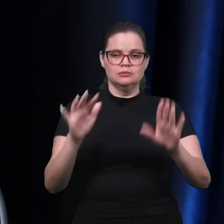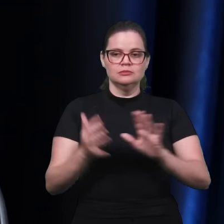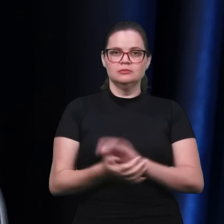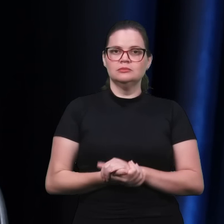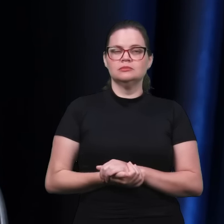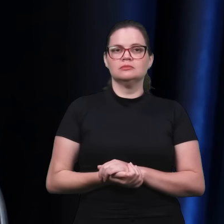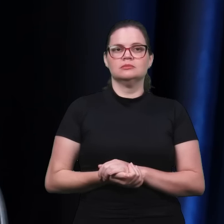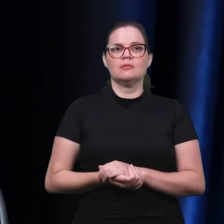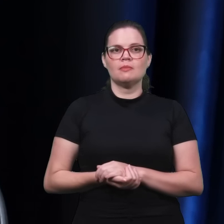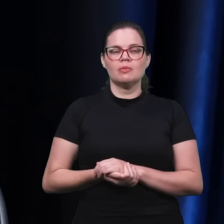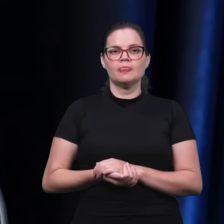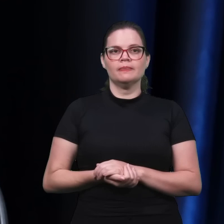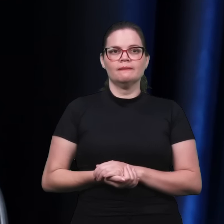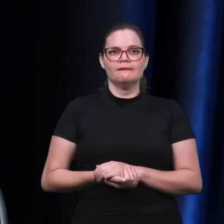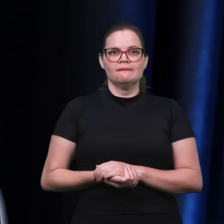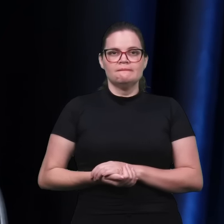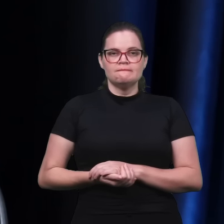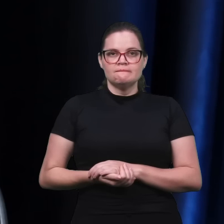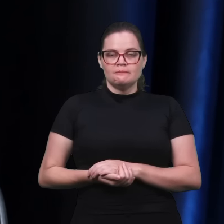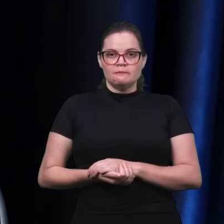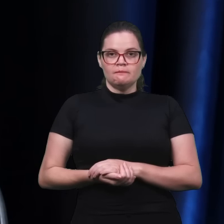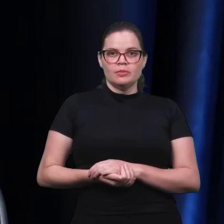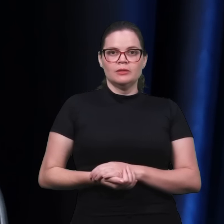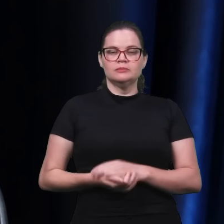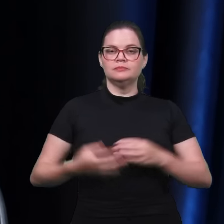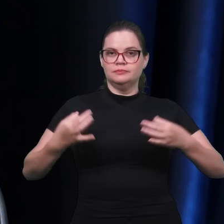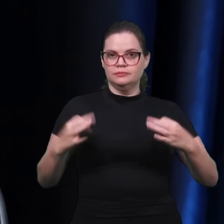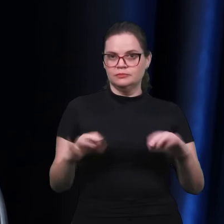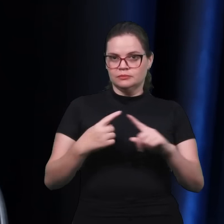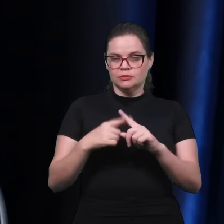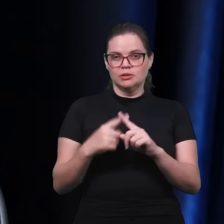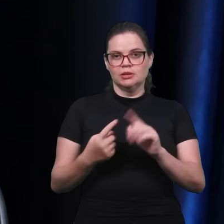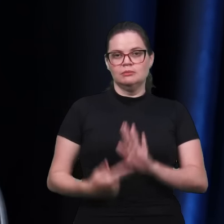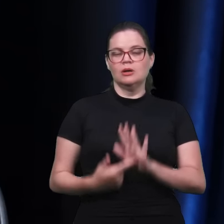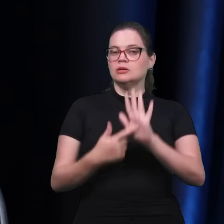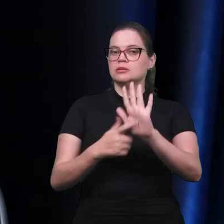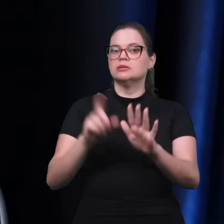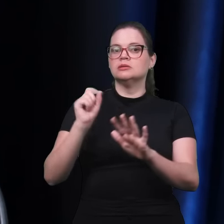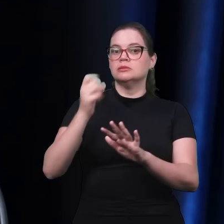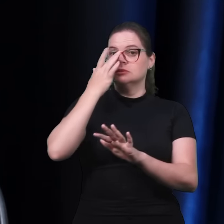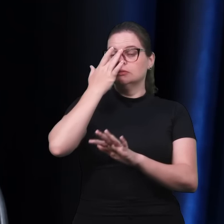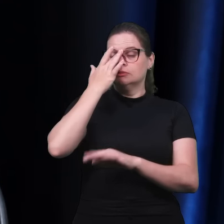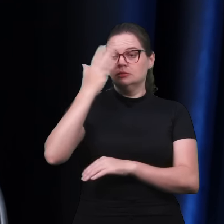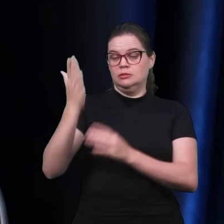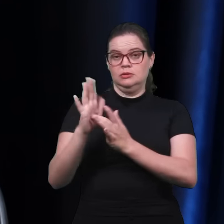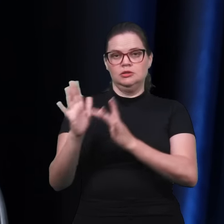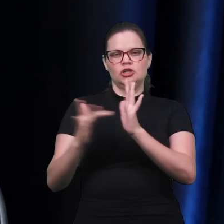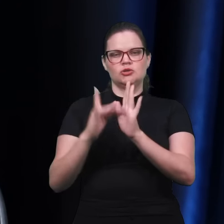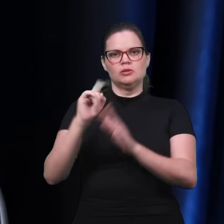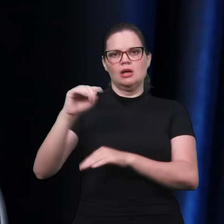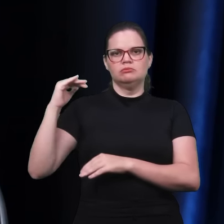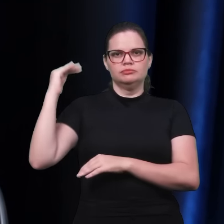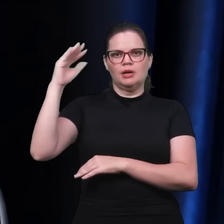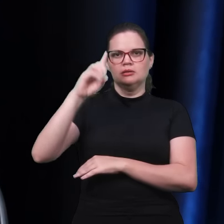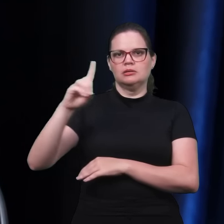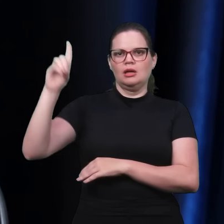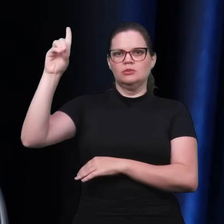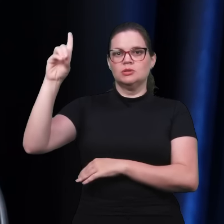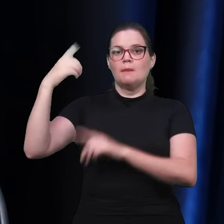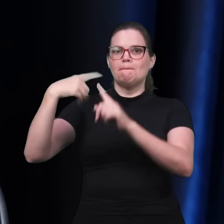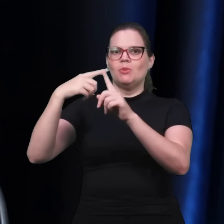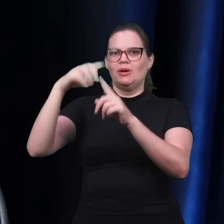aqui mostrando a divindade de Jesus, sendo o Verbo que se